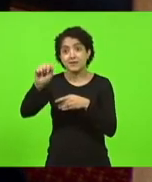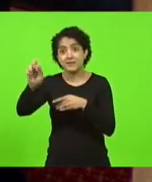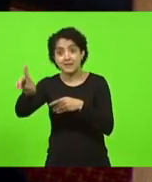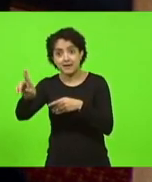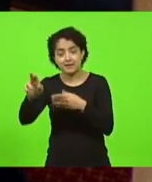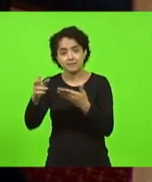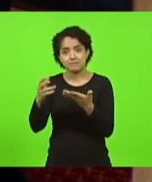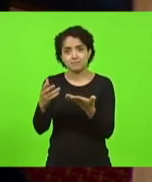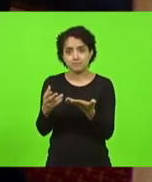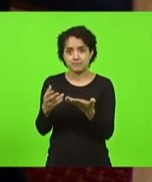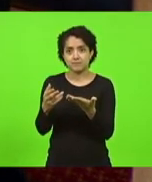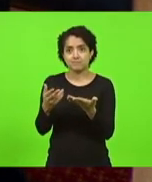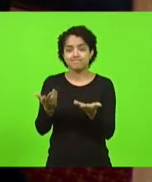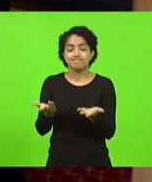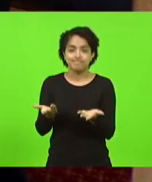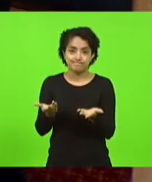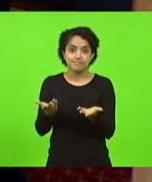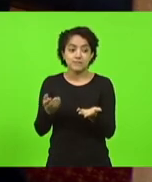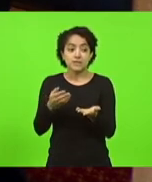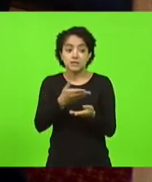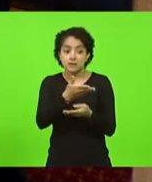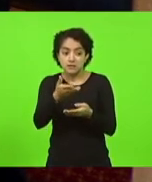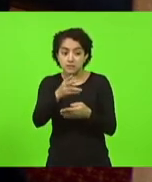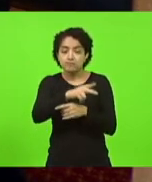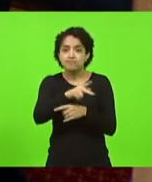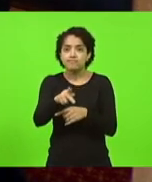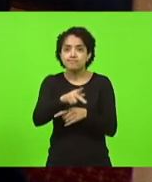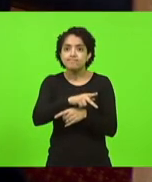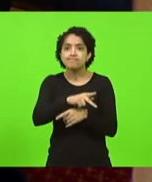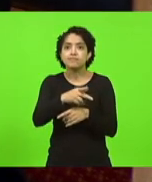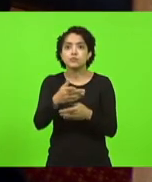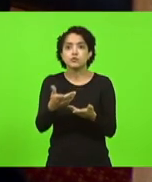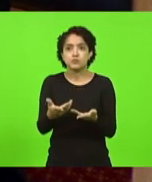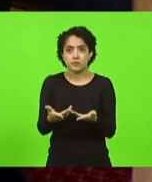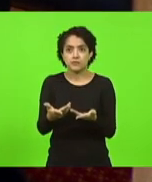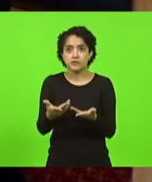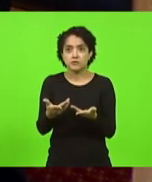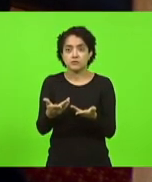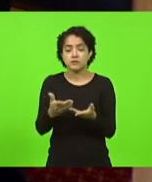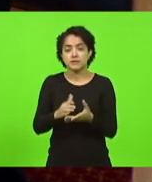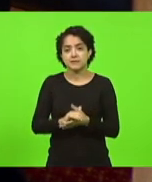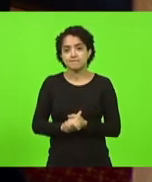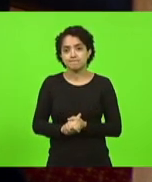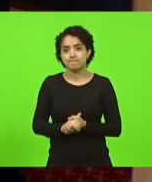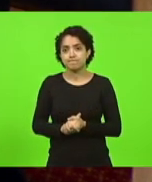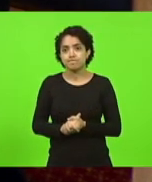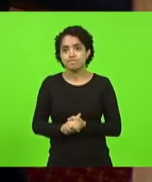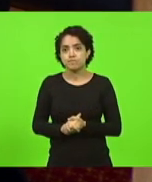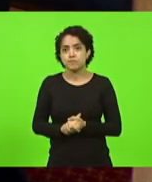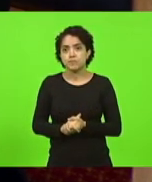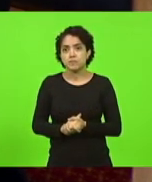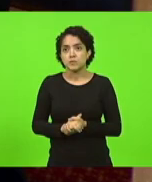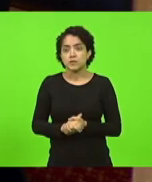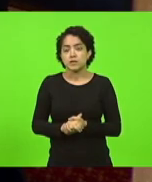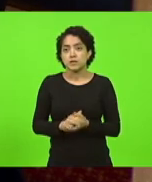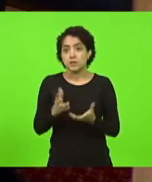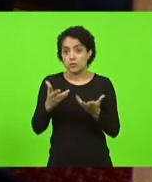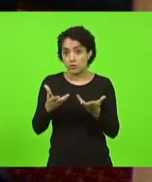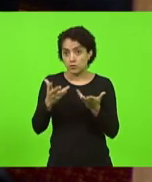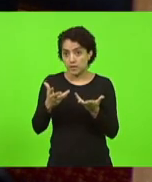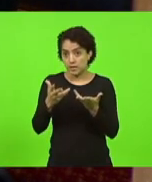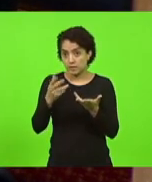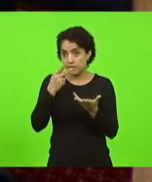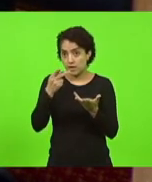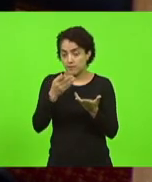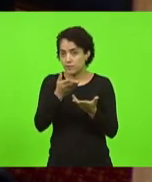de qualquer coisa para os professores este ano, nessa virada de chave. Eu quero dizer aqui também para